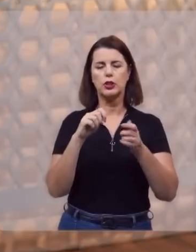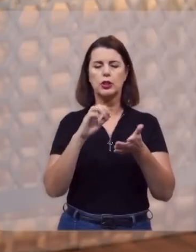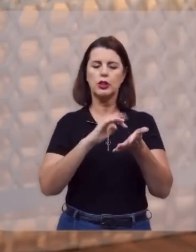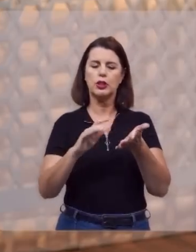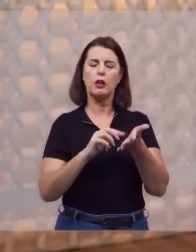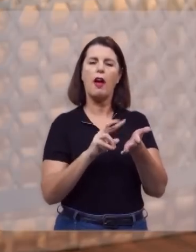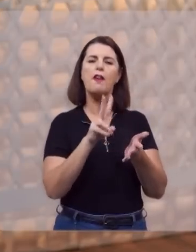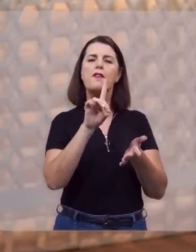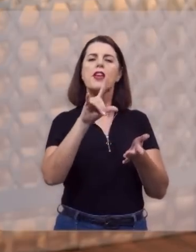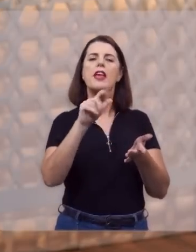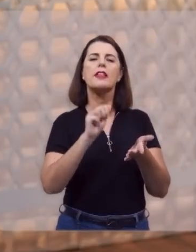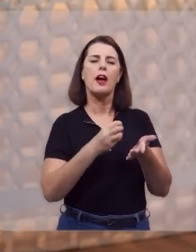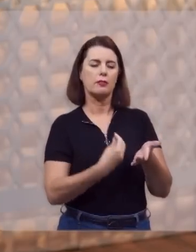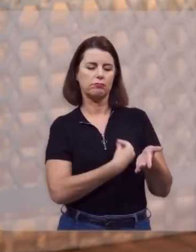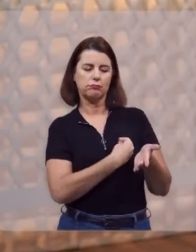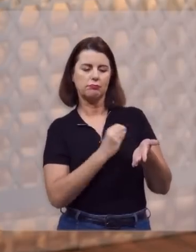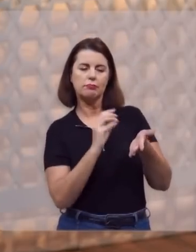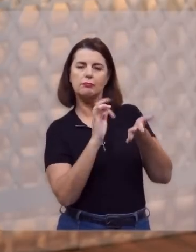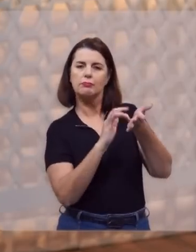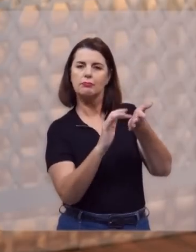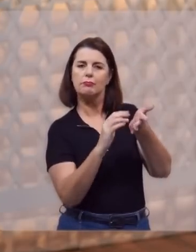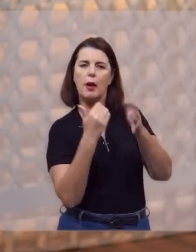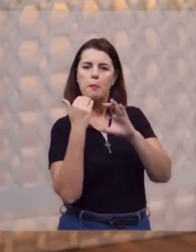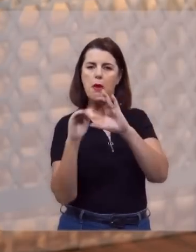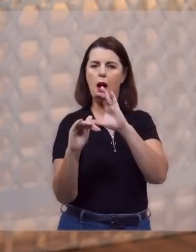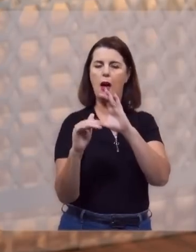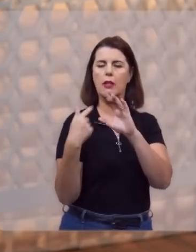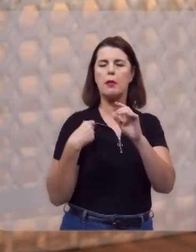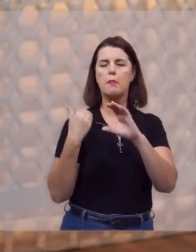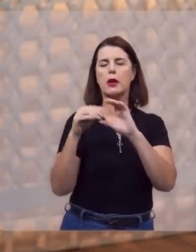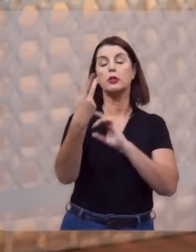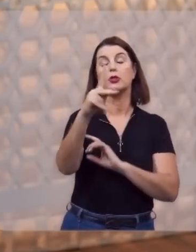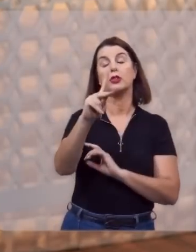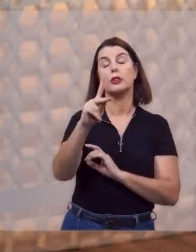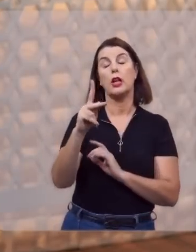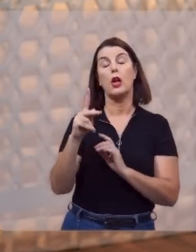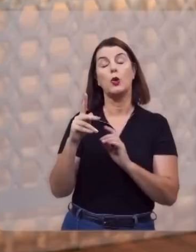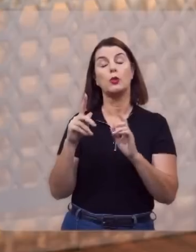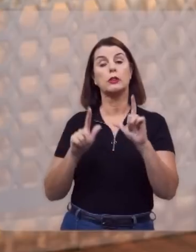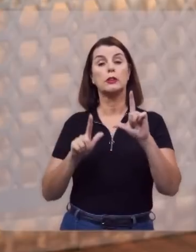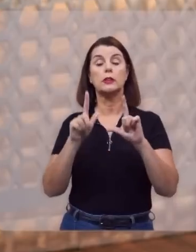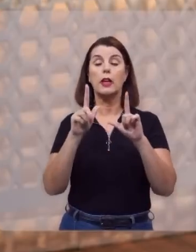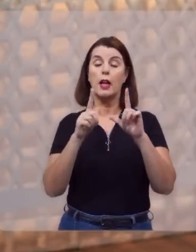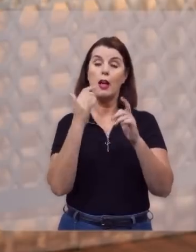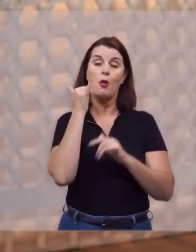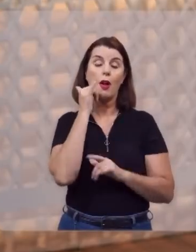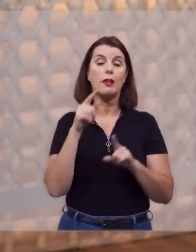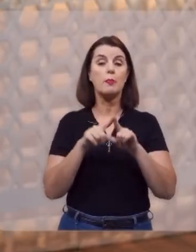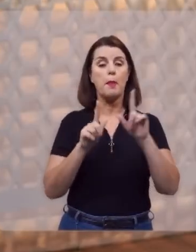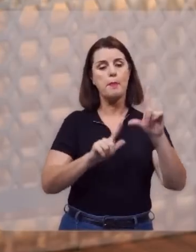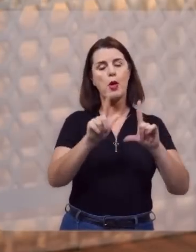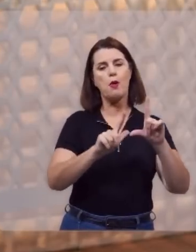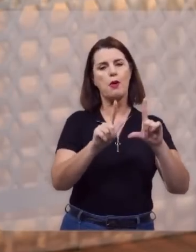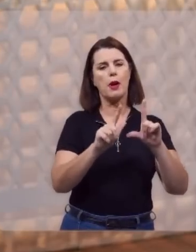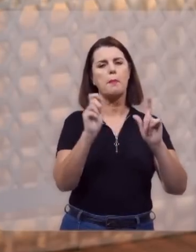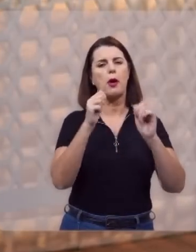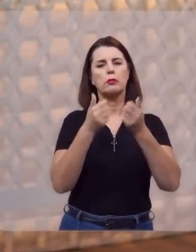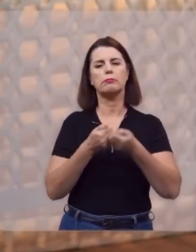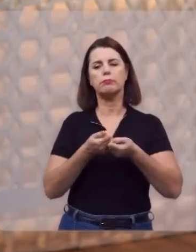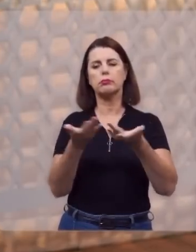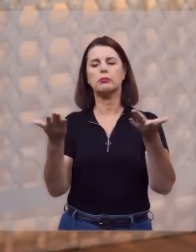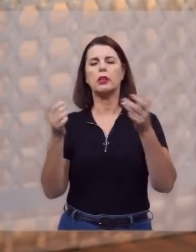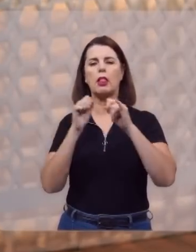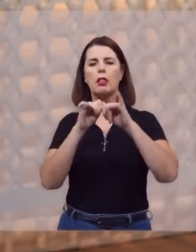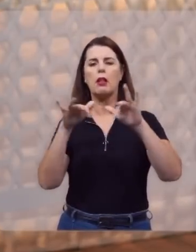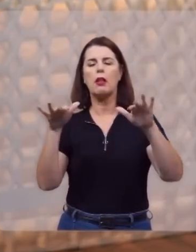a palavra vida. E sabe o que vai acontecer? A gente vai enviar para você, no seu celular, esse programa para você poder compartilhar com